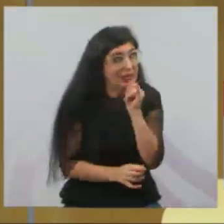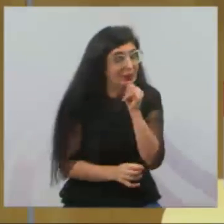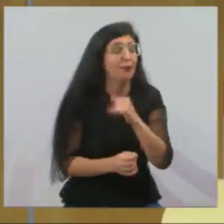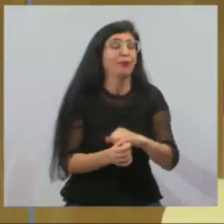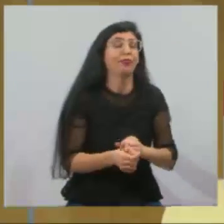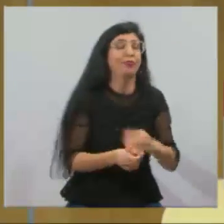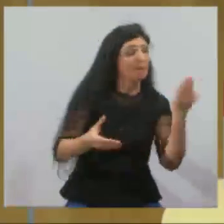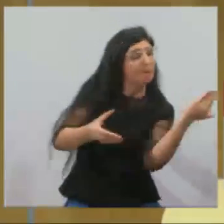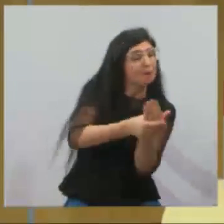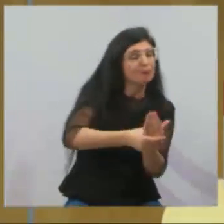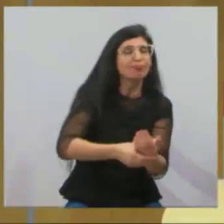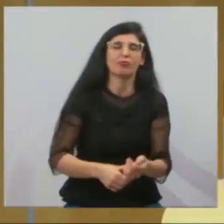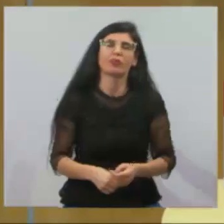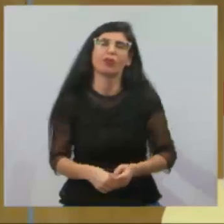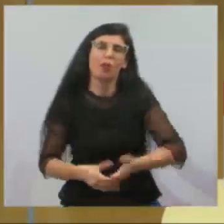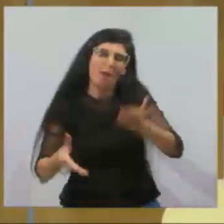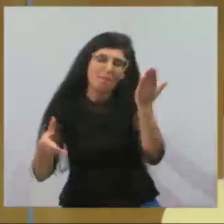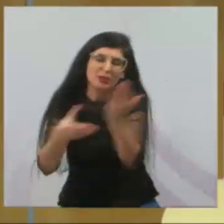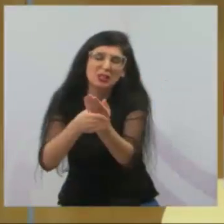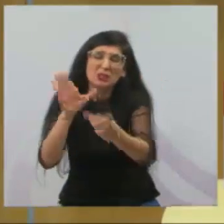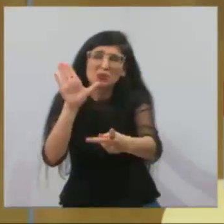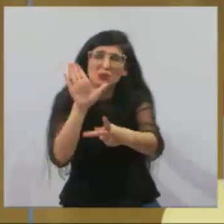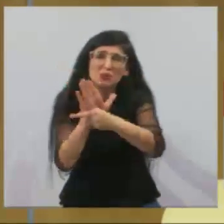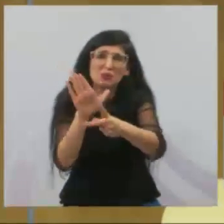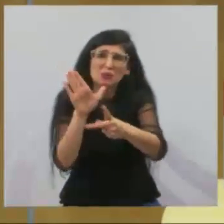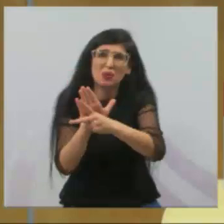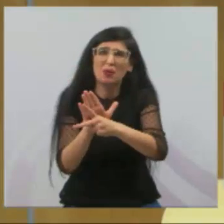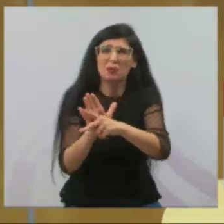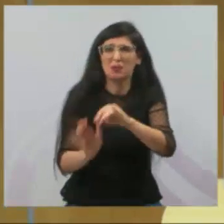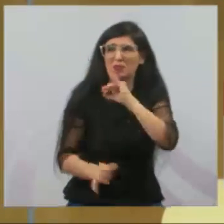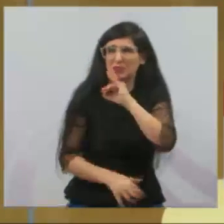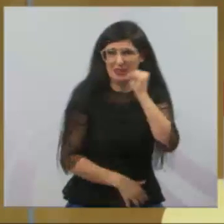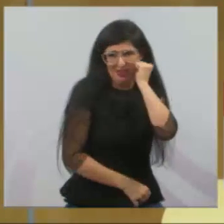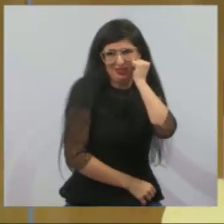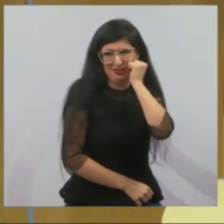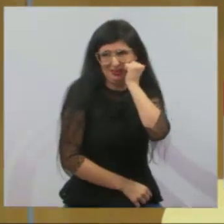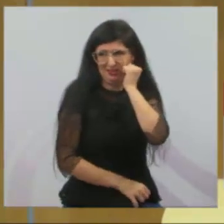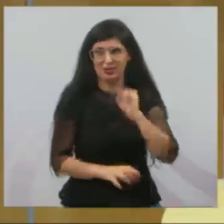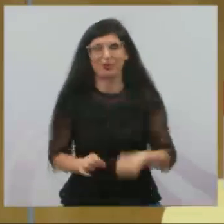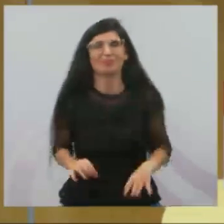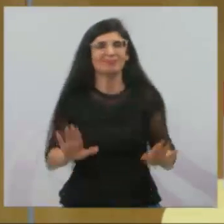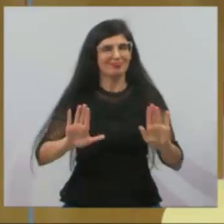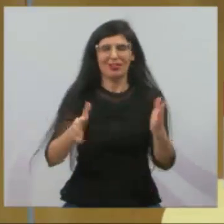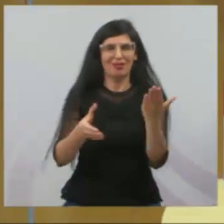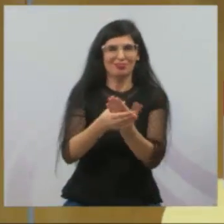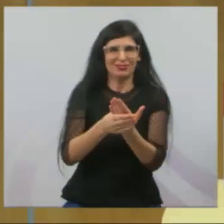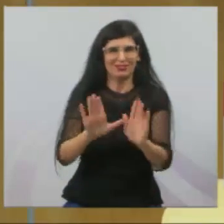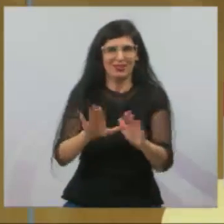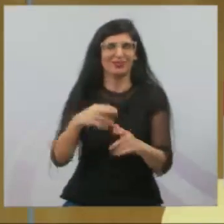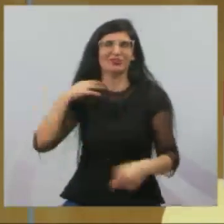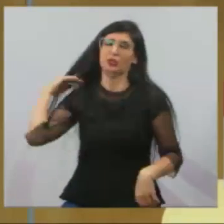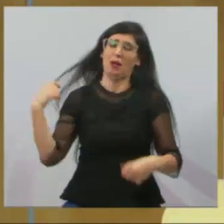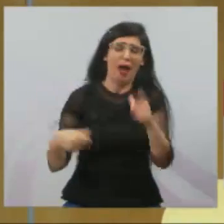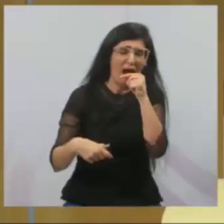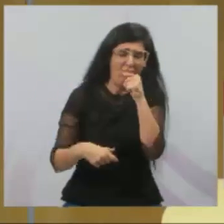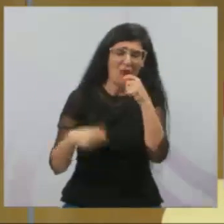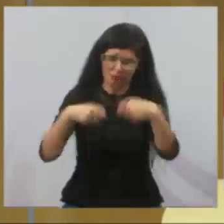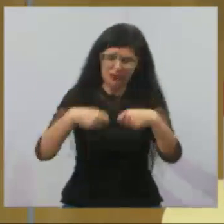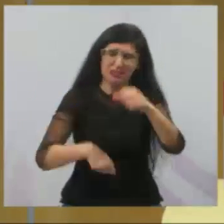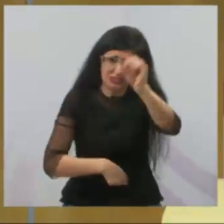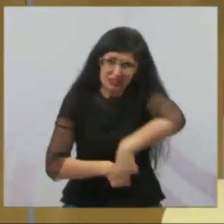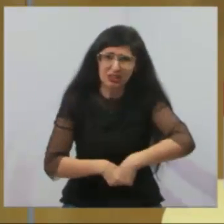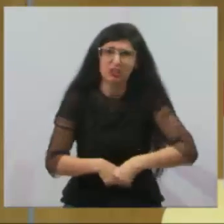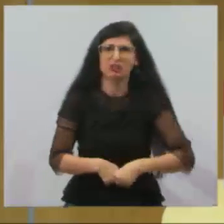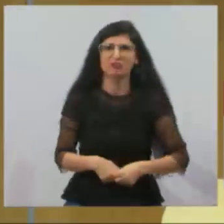sentenças que só prejudicariam ele. Não é o caso desse processo. Se a gente for covarde e não fizer aquilo